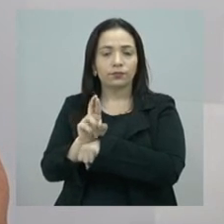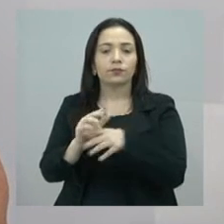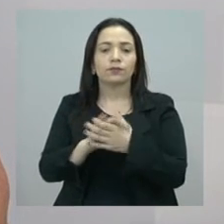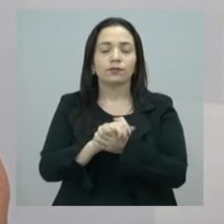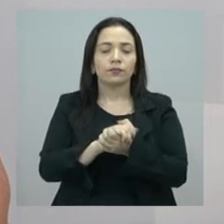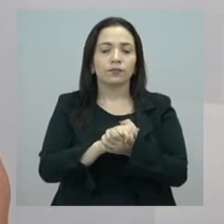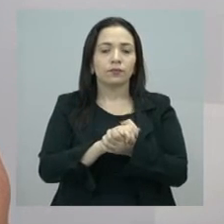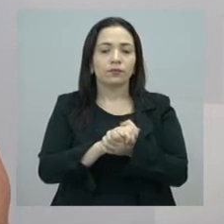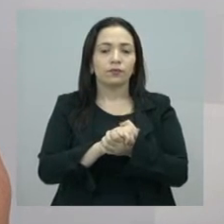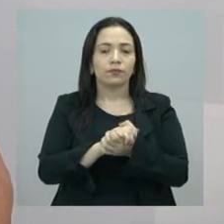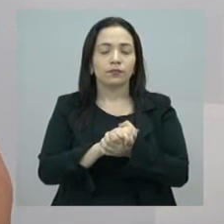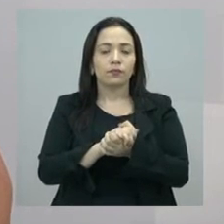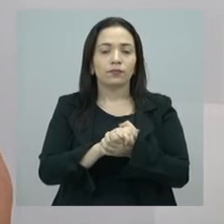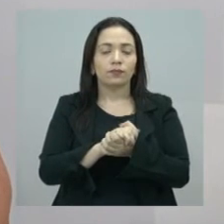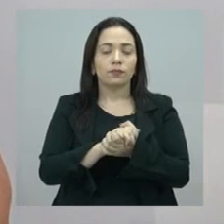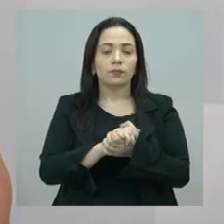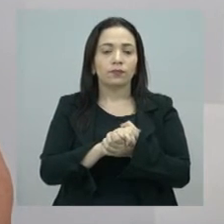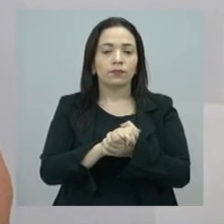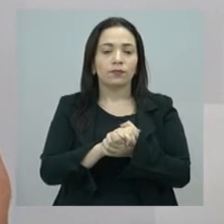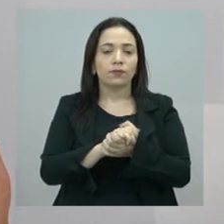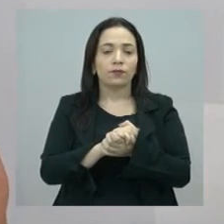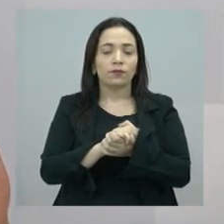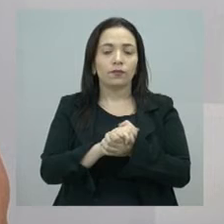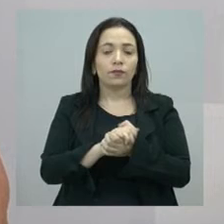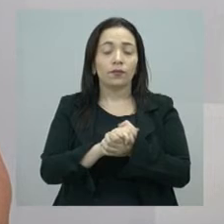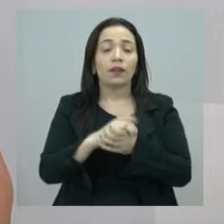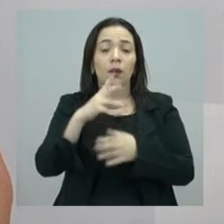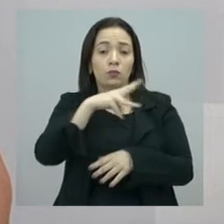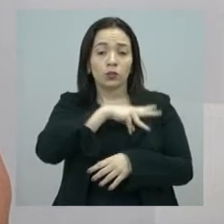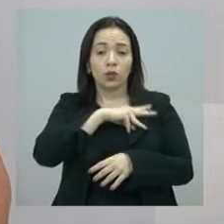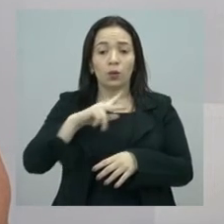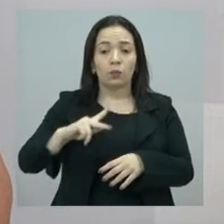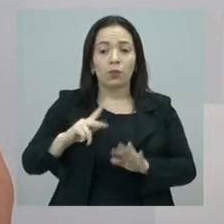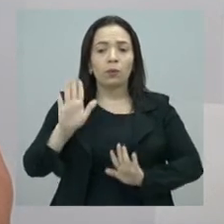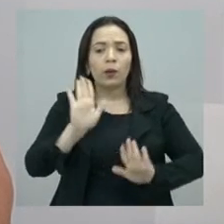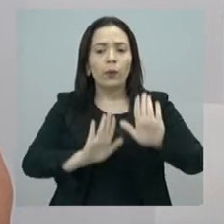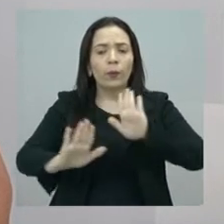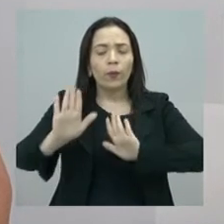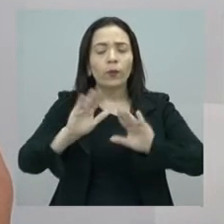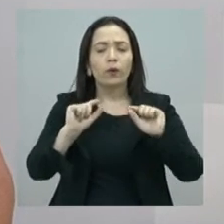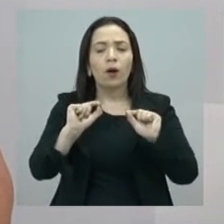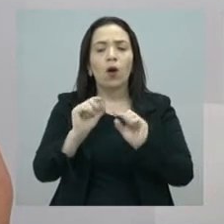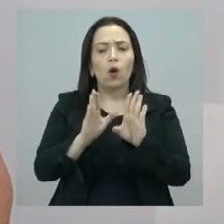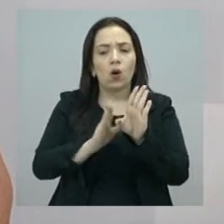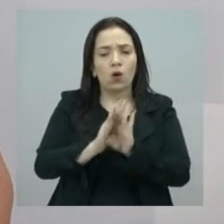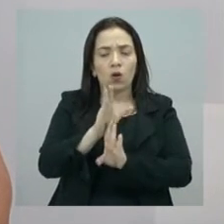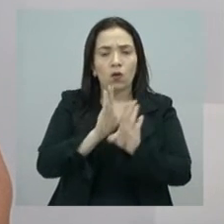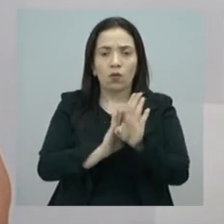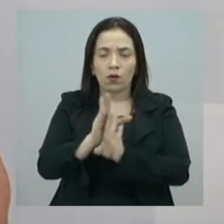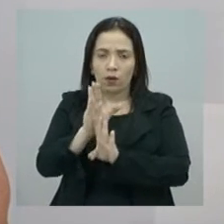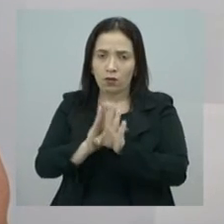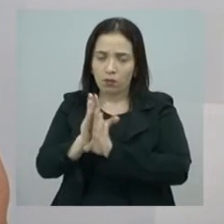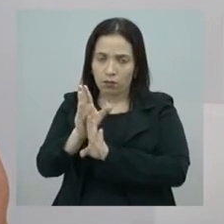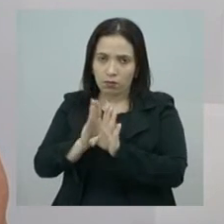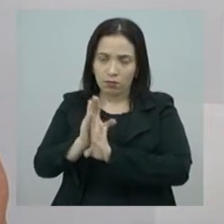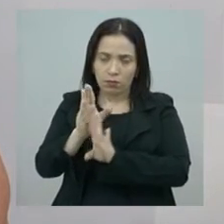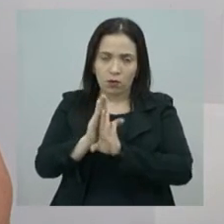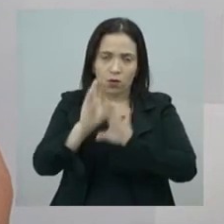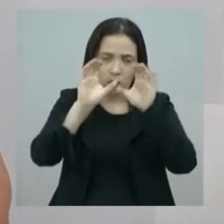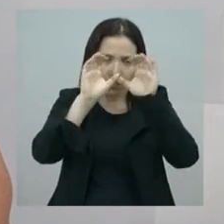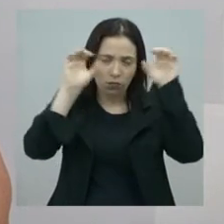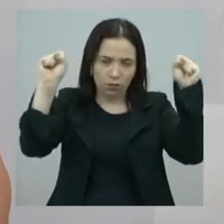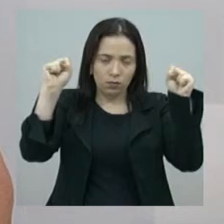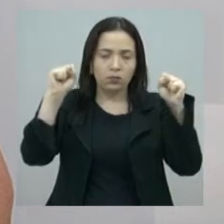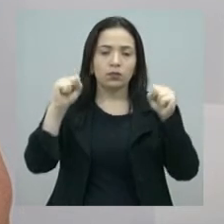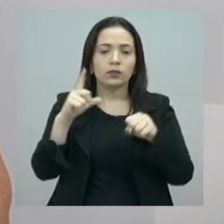metade será excluída. Agora, o Ministério Público tem tomado cuidado para orientar os conselheiros, os candidatos, né?